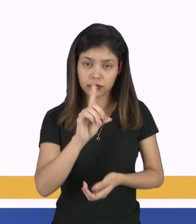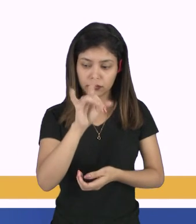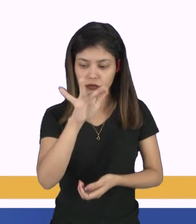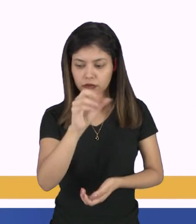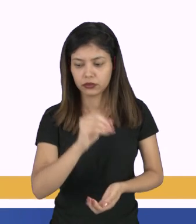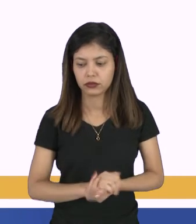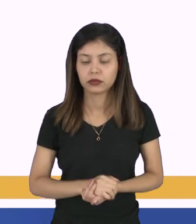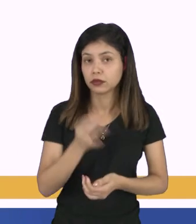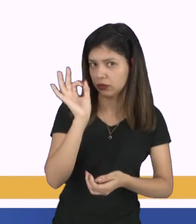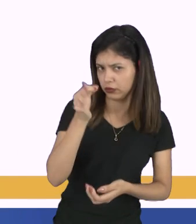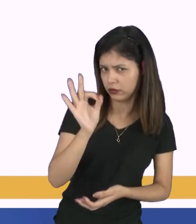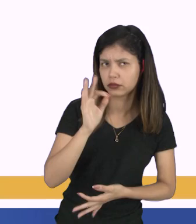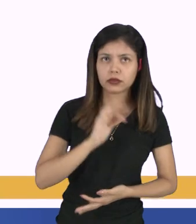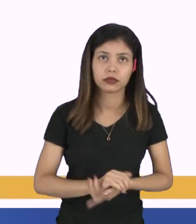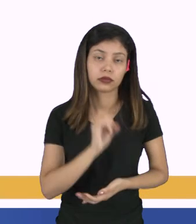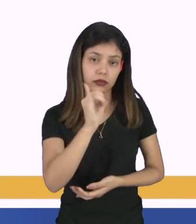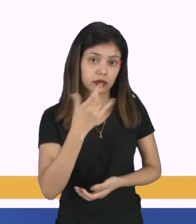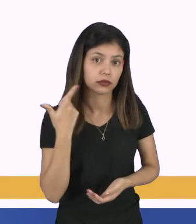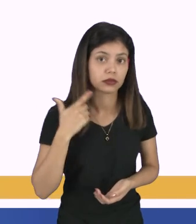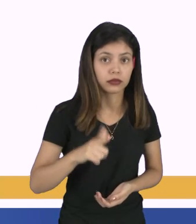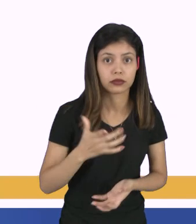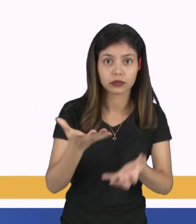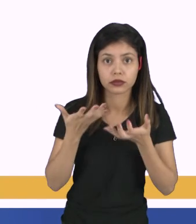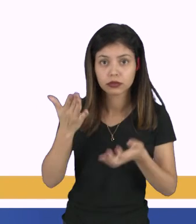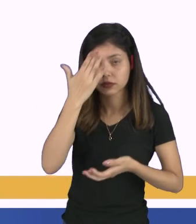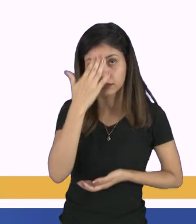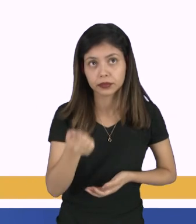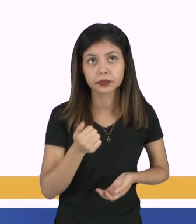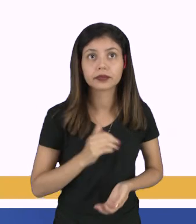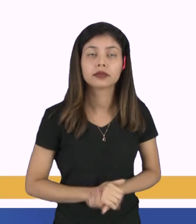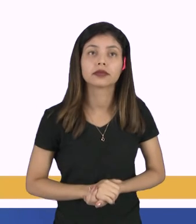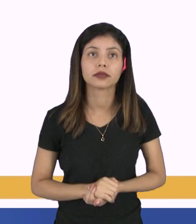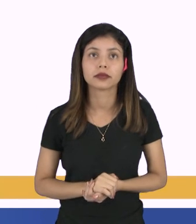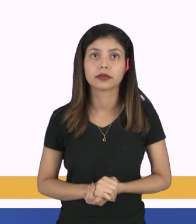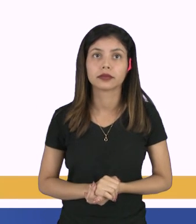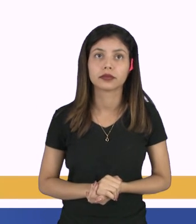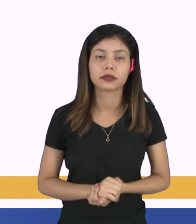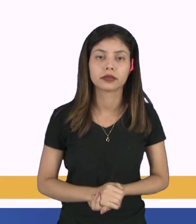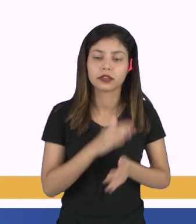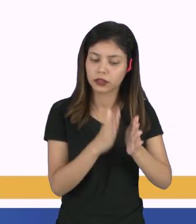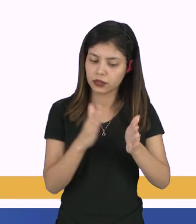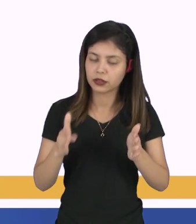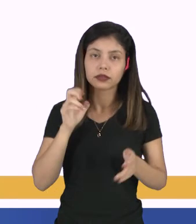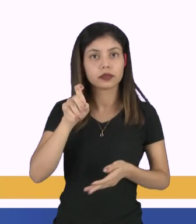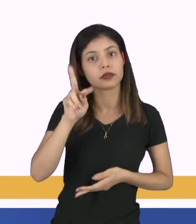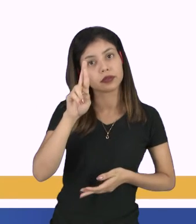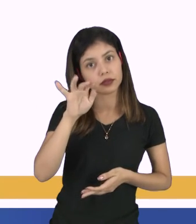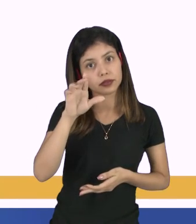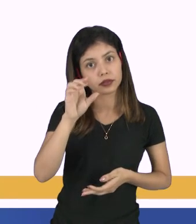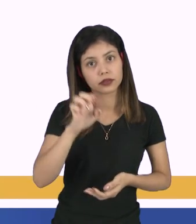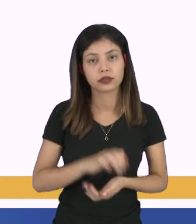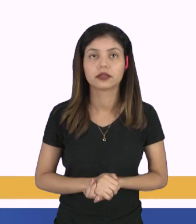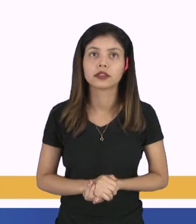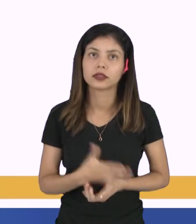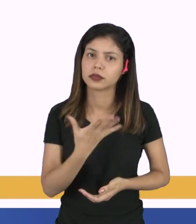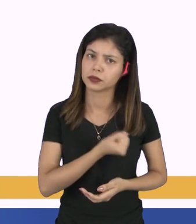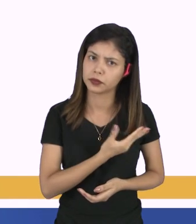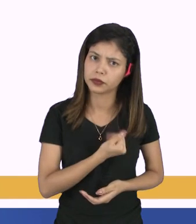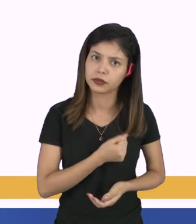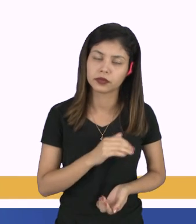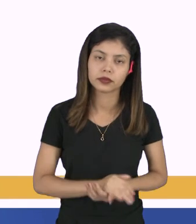4.850 diagonais, certinho? Se eu quisesse saber, né, quantas diagonais partiam de cada vértice, eu dividia esse número aí